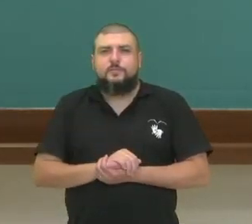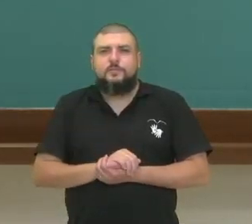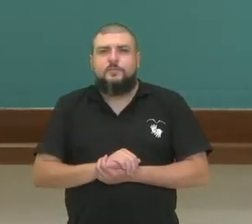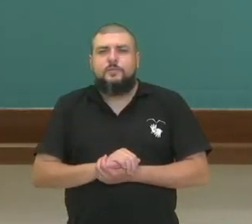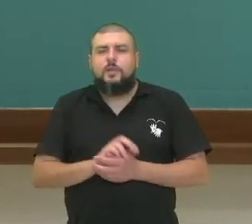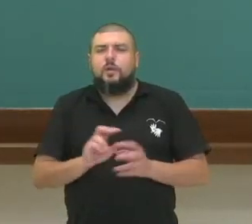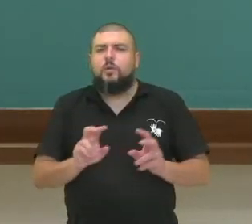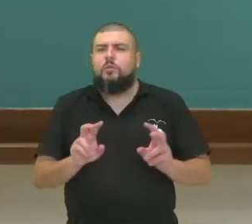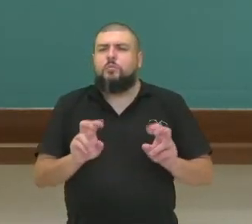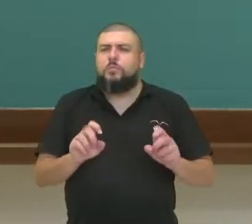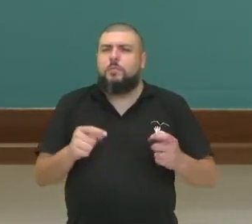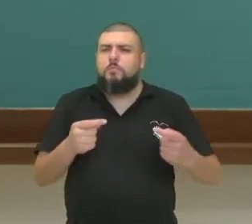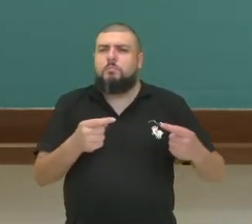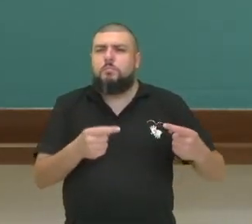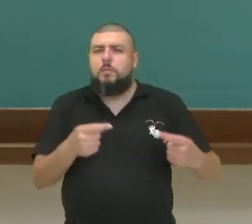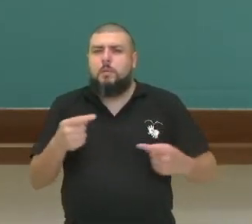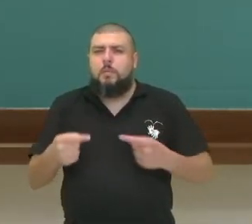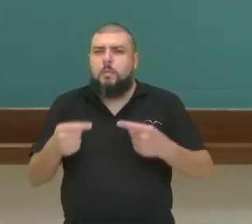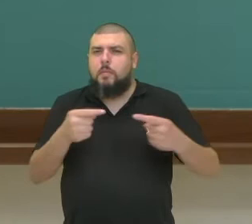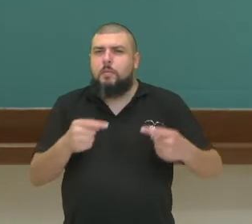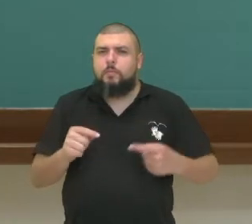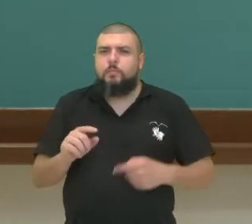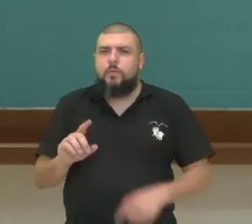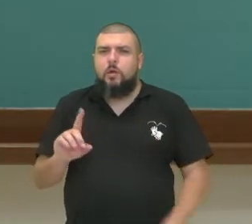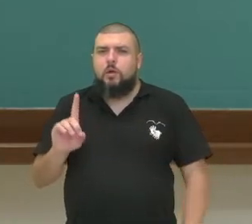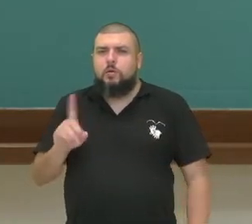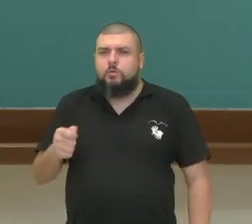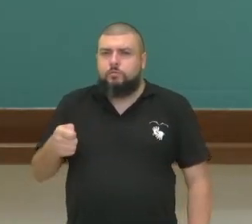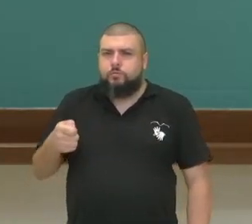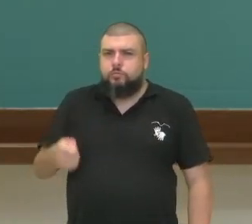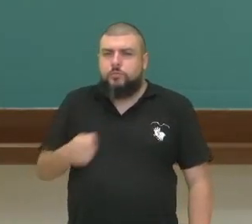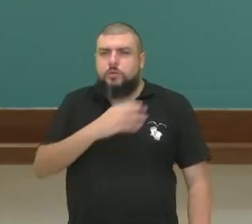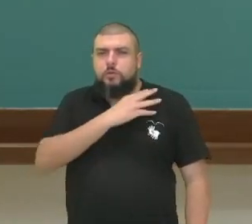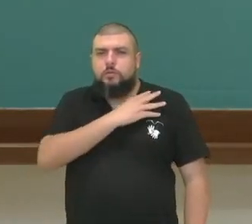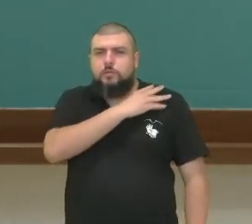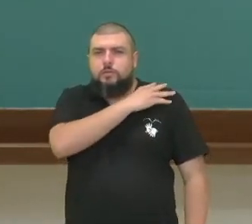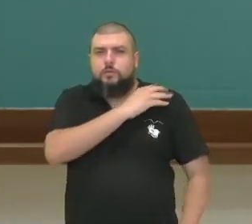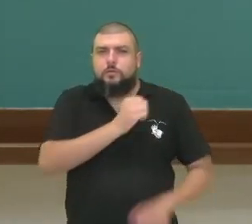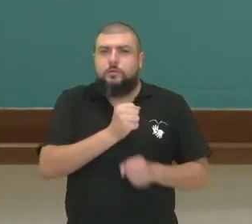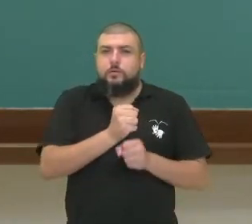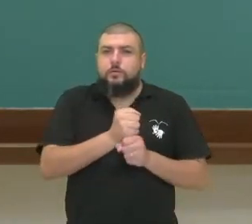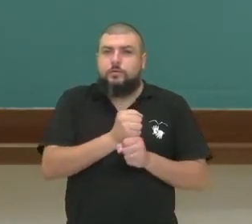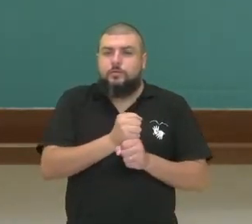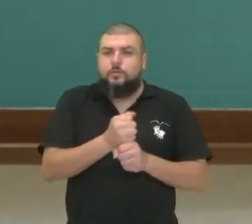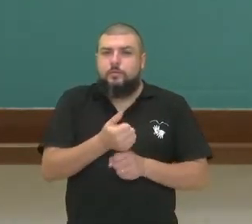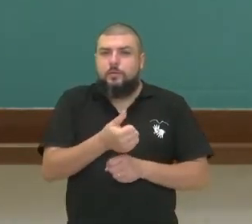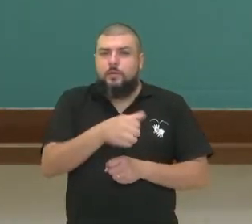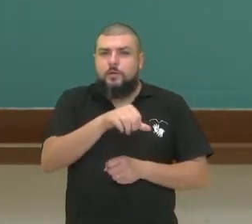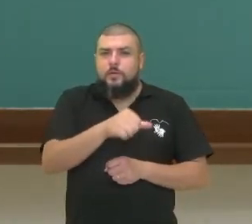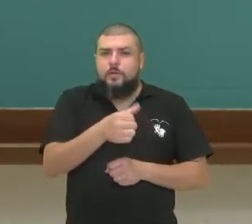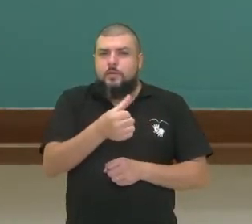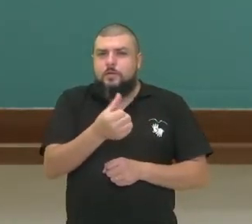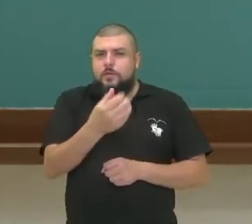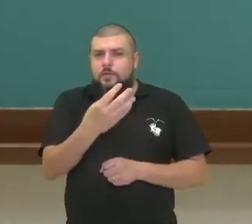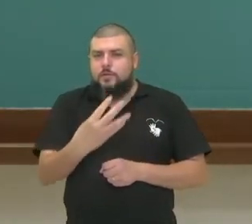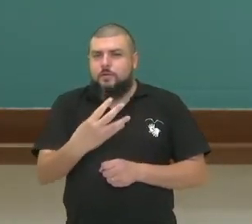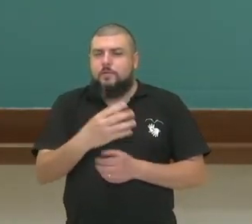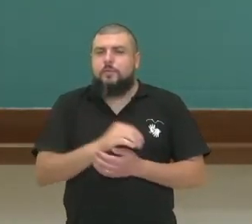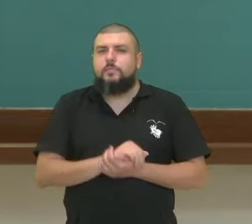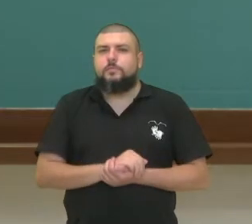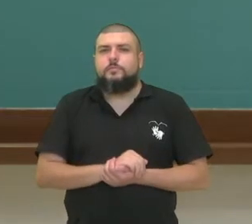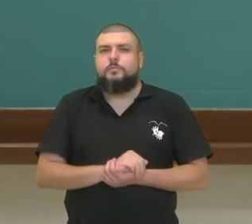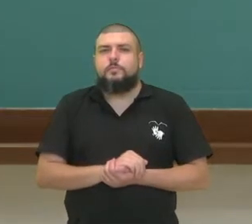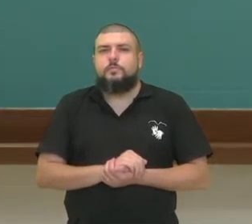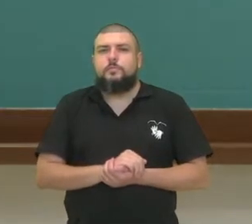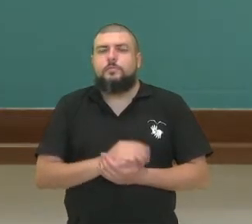regime civil-militar que foi instaurado no Brasil a partir do ano de 1964. Na aula de hoje, nós vamos abordar